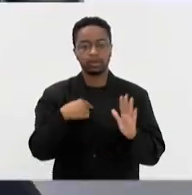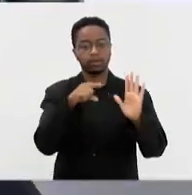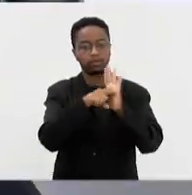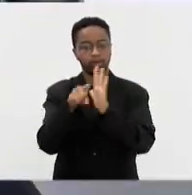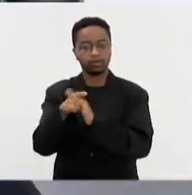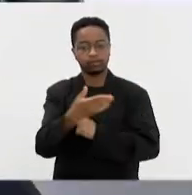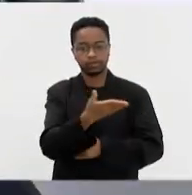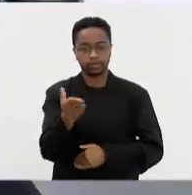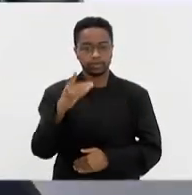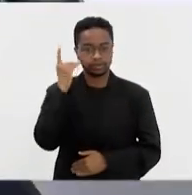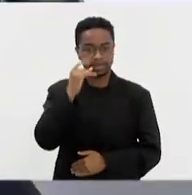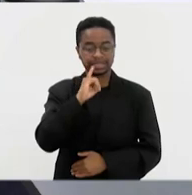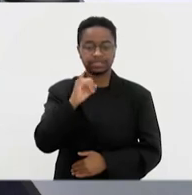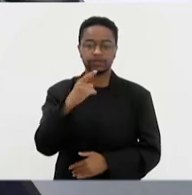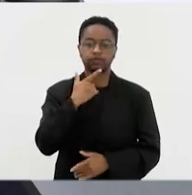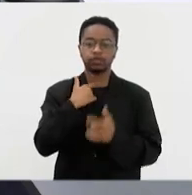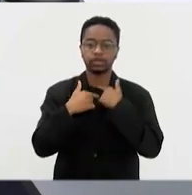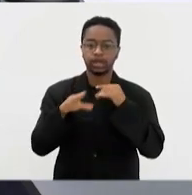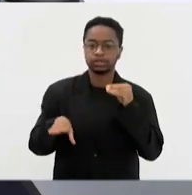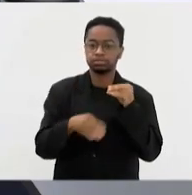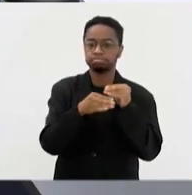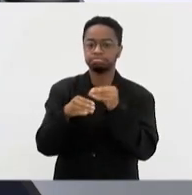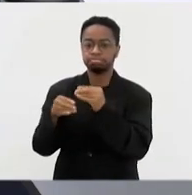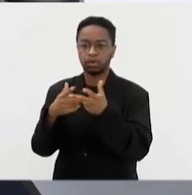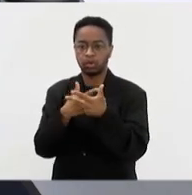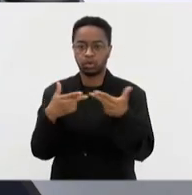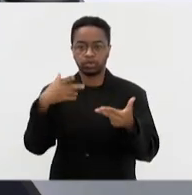deputados se desejam fazer mais alguma consideração.